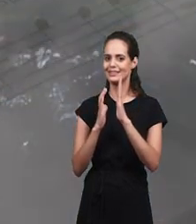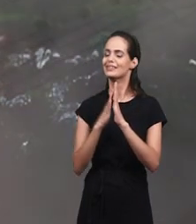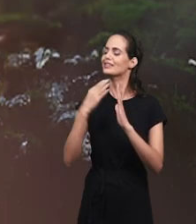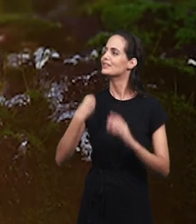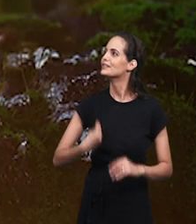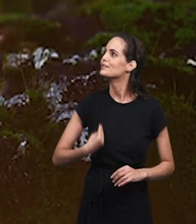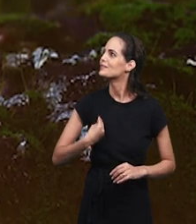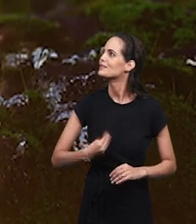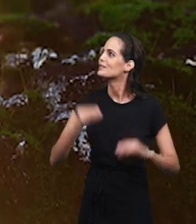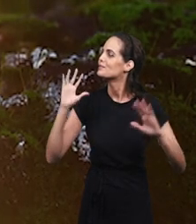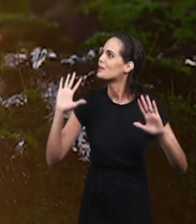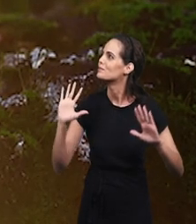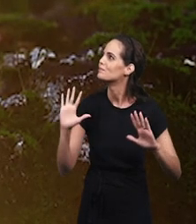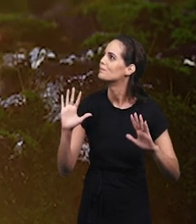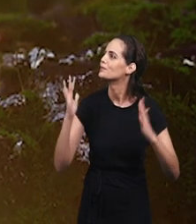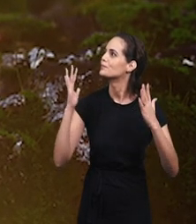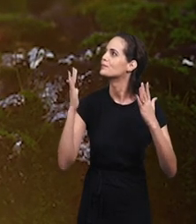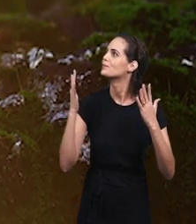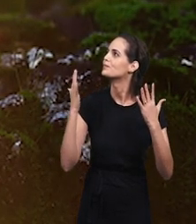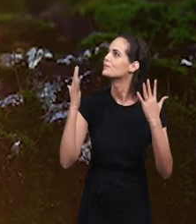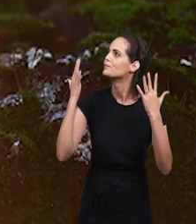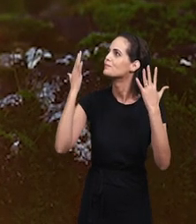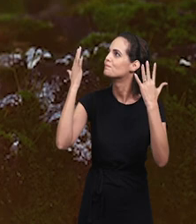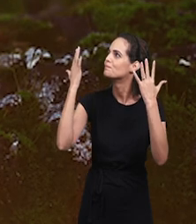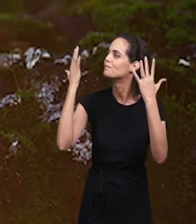cantarei, viva o